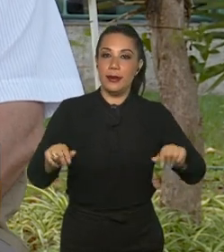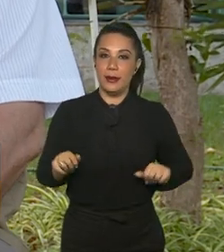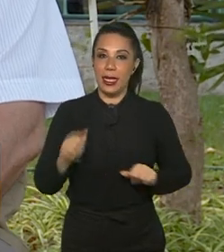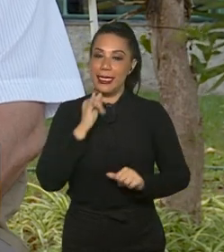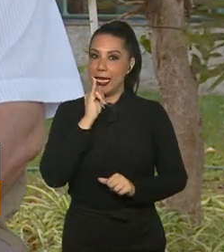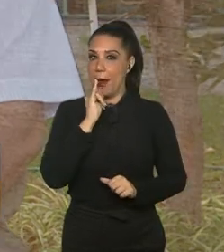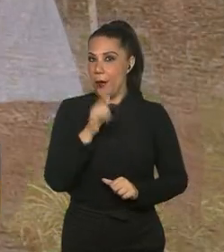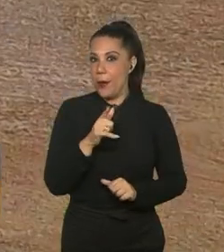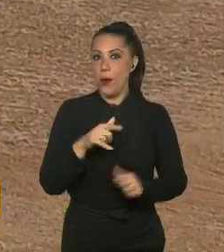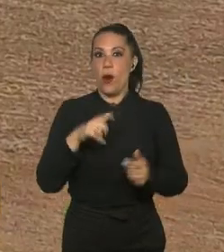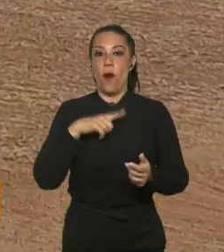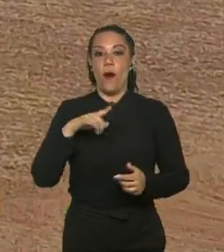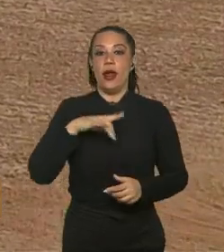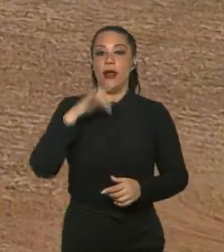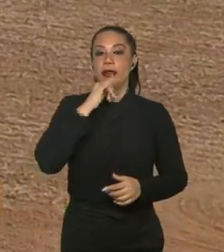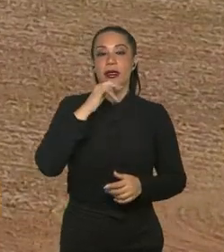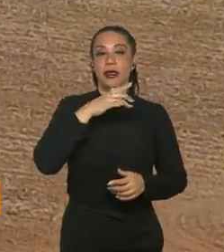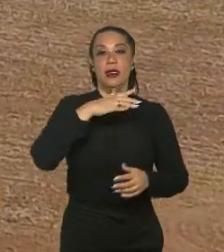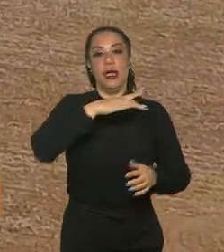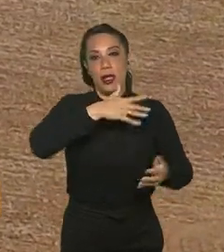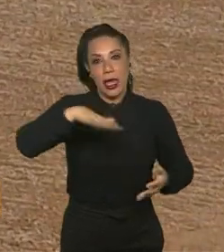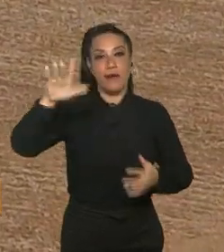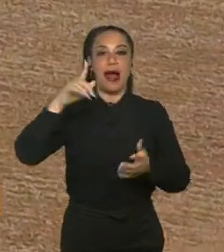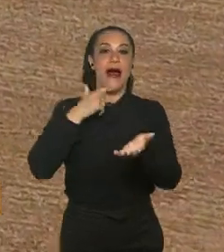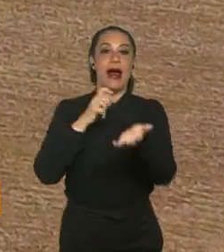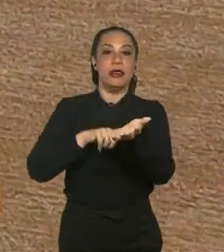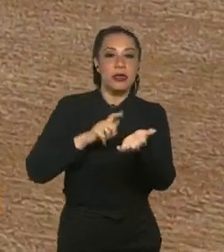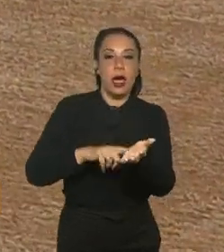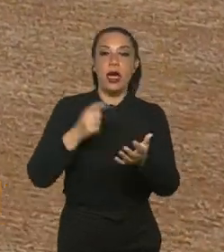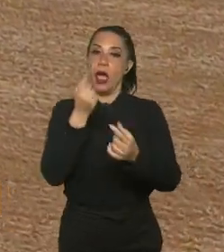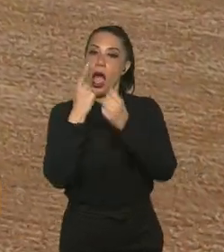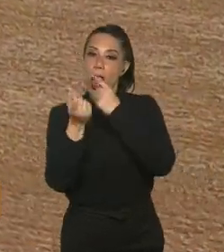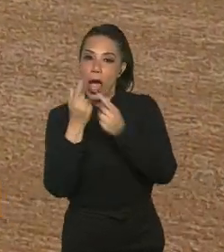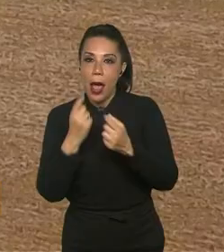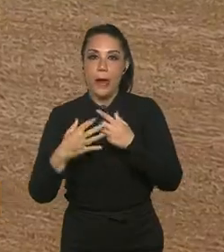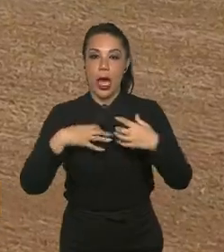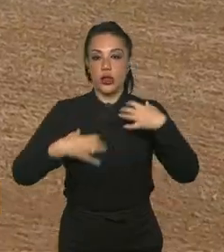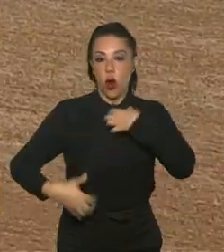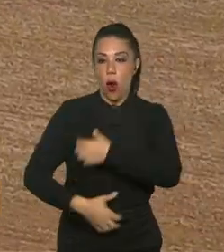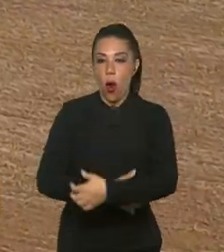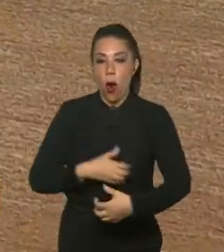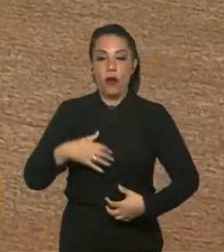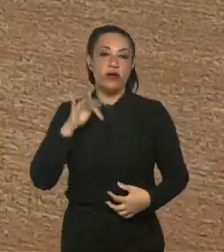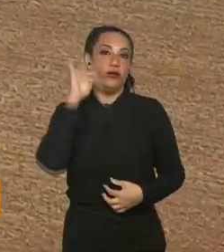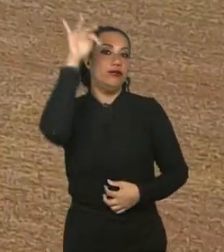transporte de sangue, transporte de medicamento, transporte de órgão.